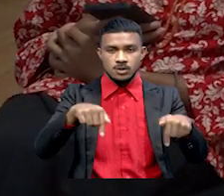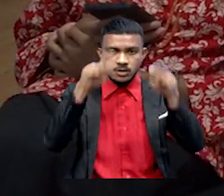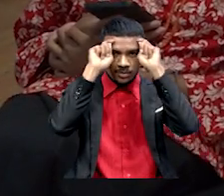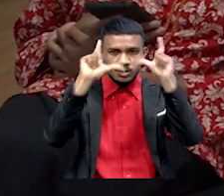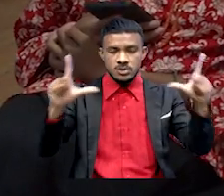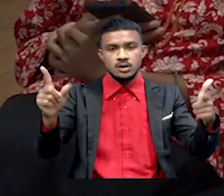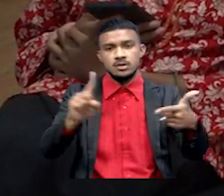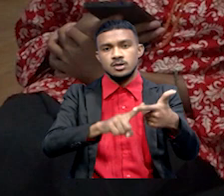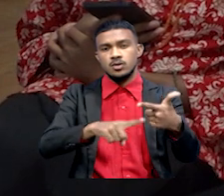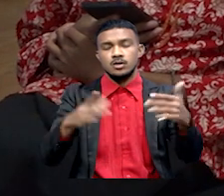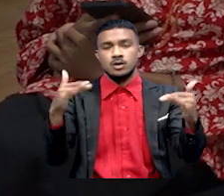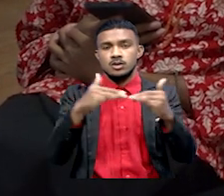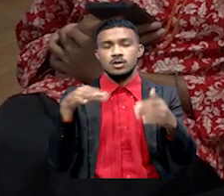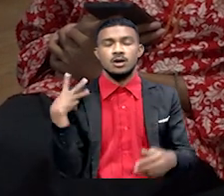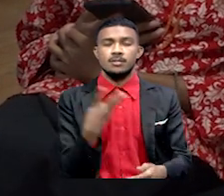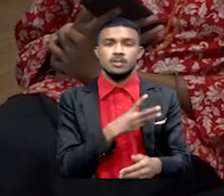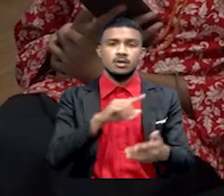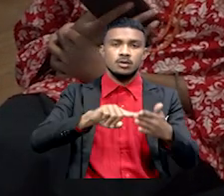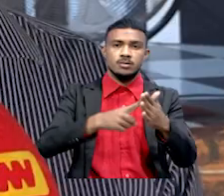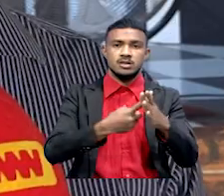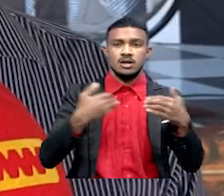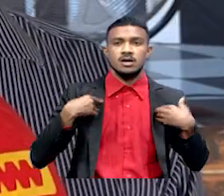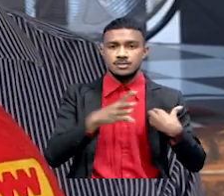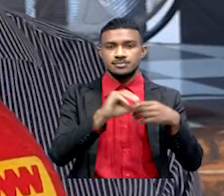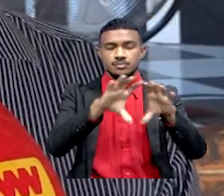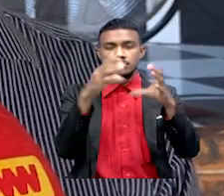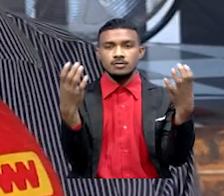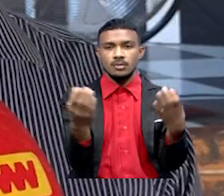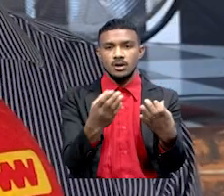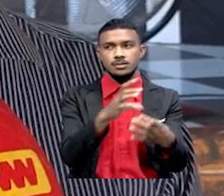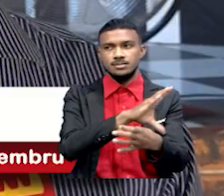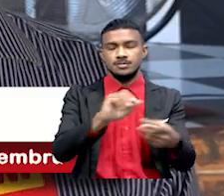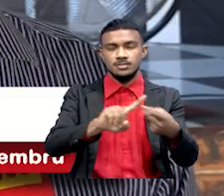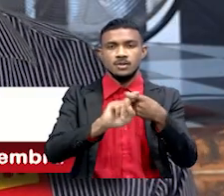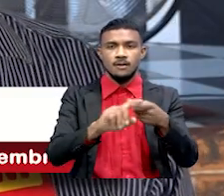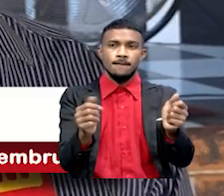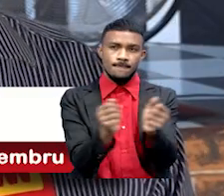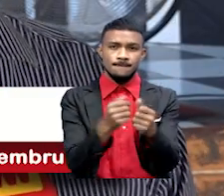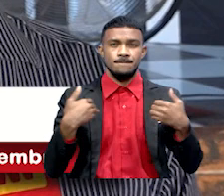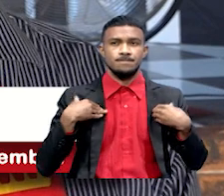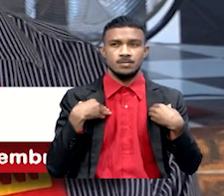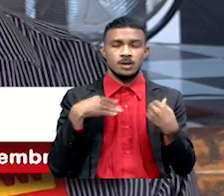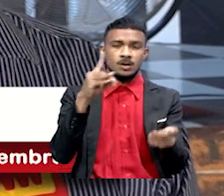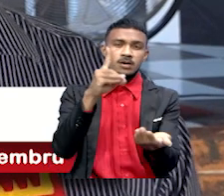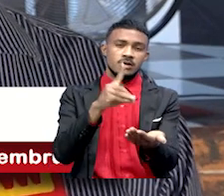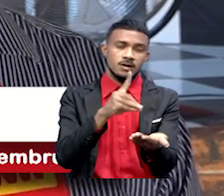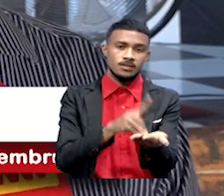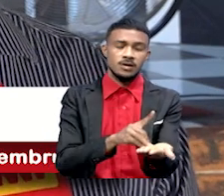a mim começa a moçona Comissão Instaladora. Comissão Instaladora, a moço Departamento Lima e